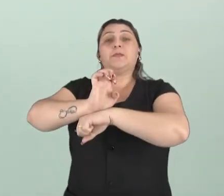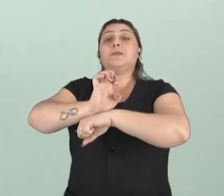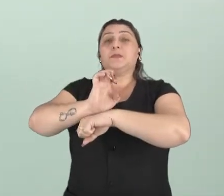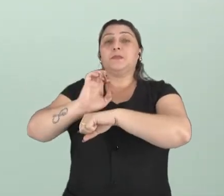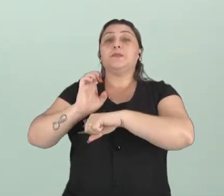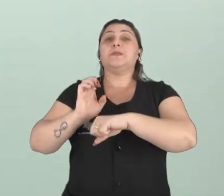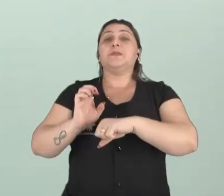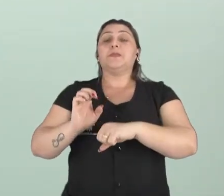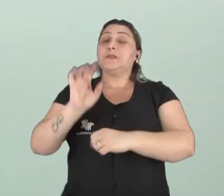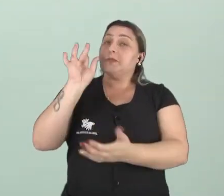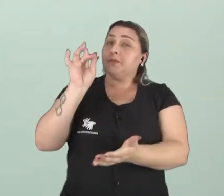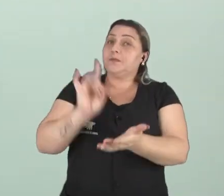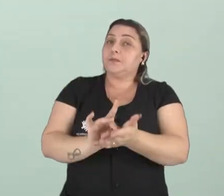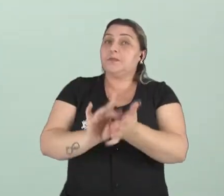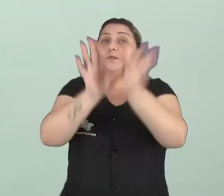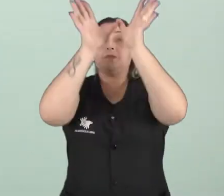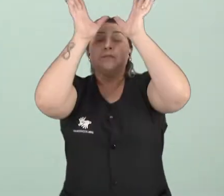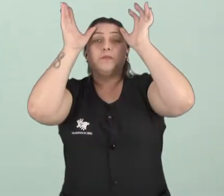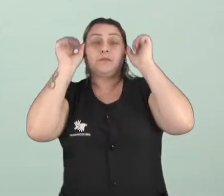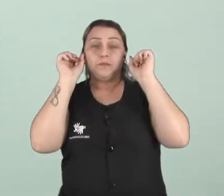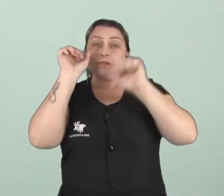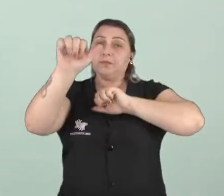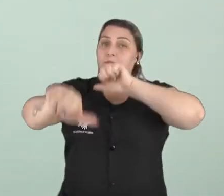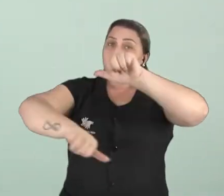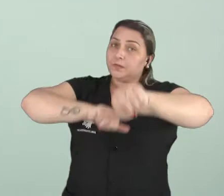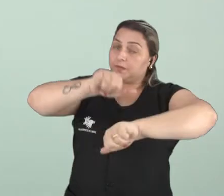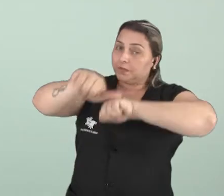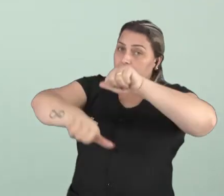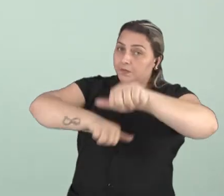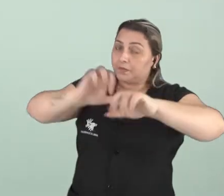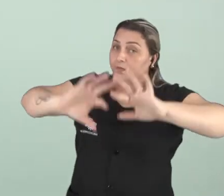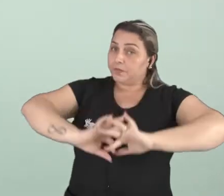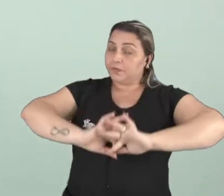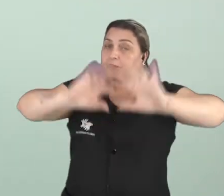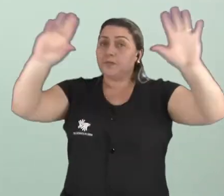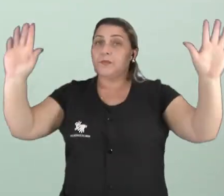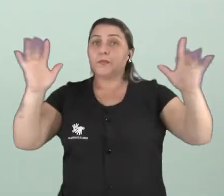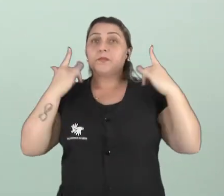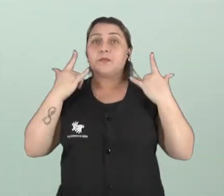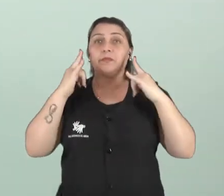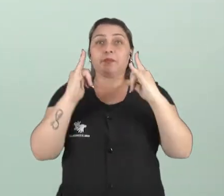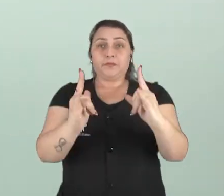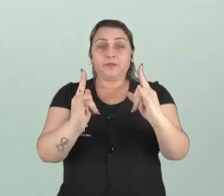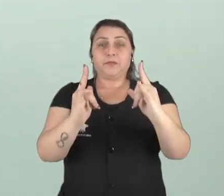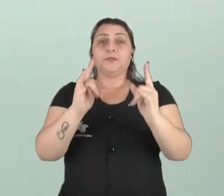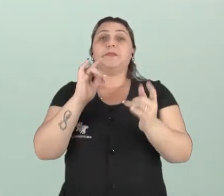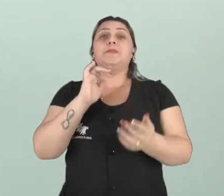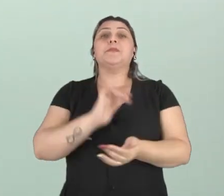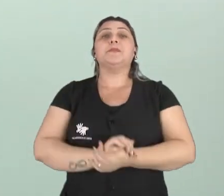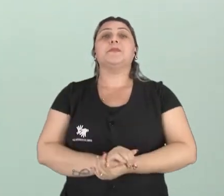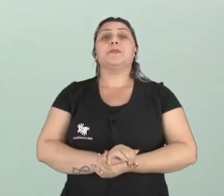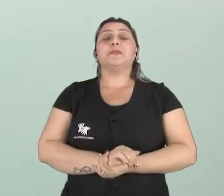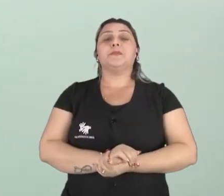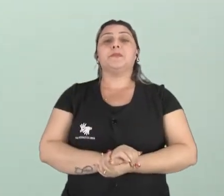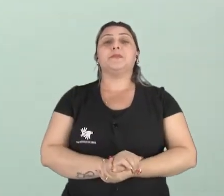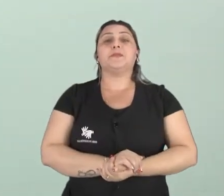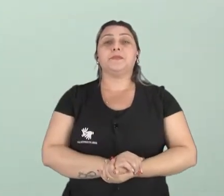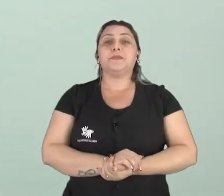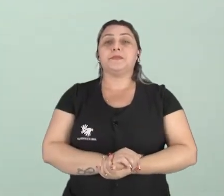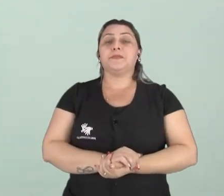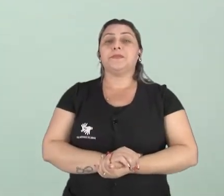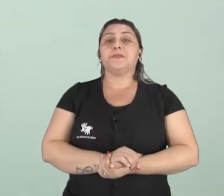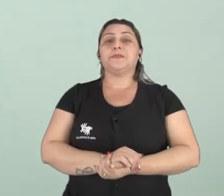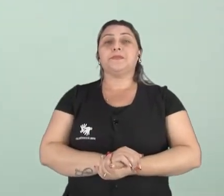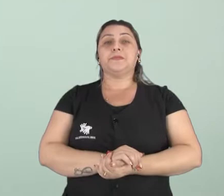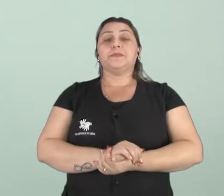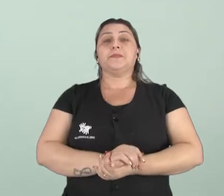do nosso estado de fato a um estado livre do jugo aí do poder central, como aconteceu, tá bom?